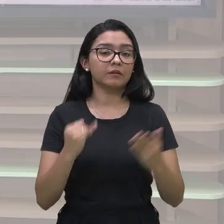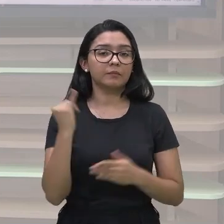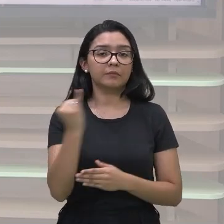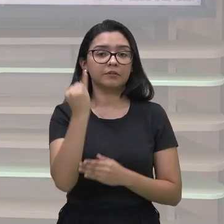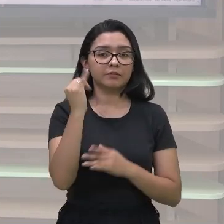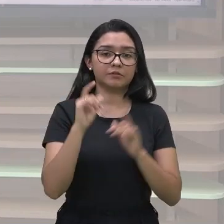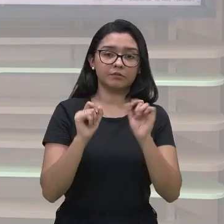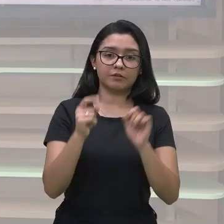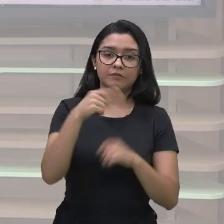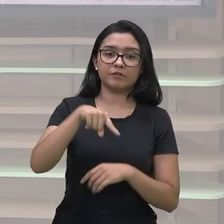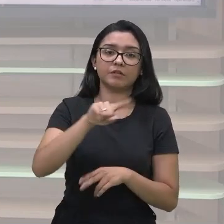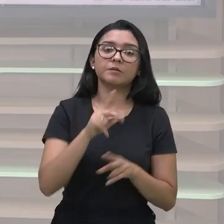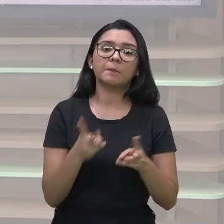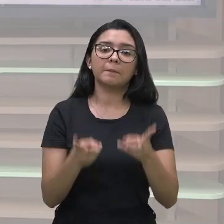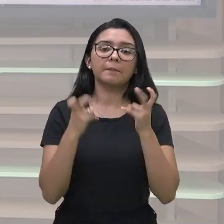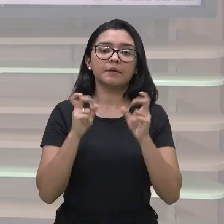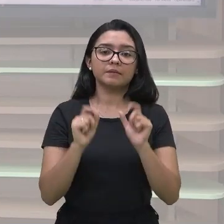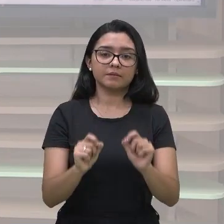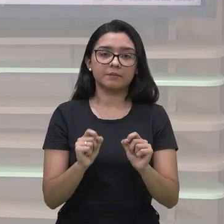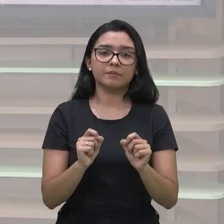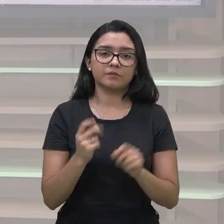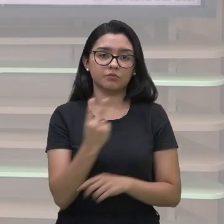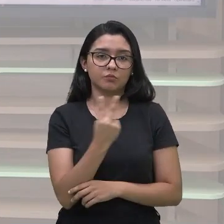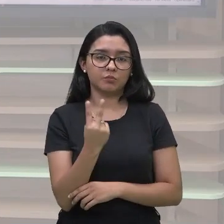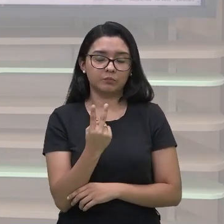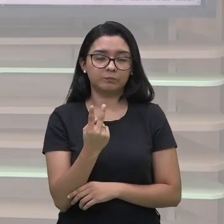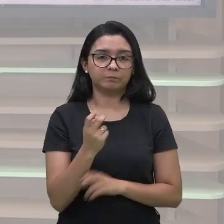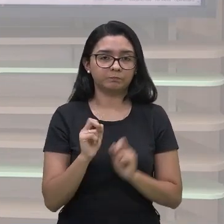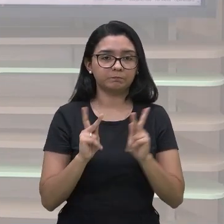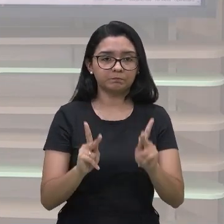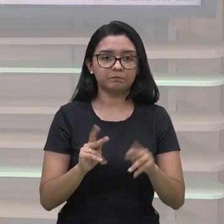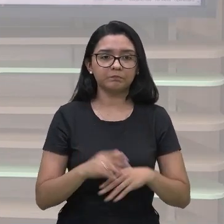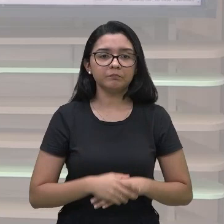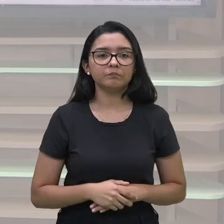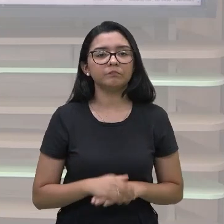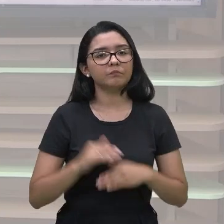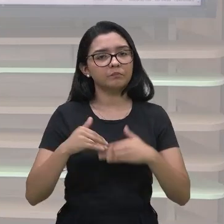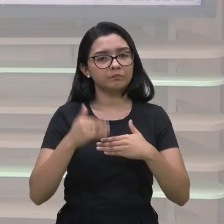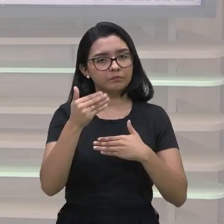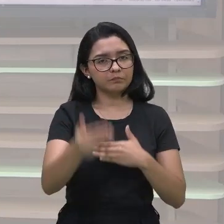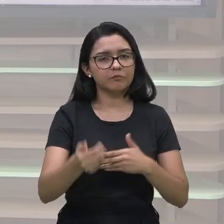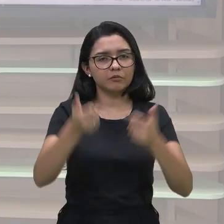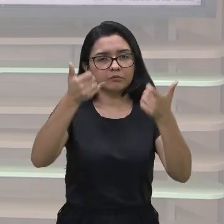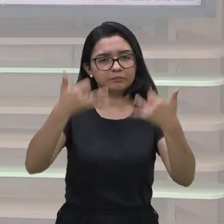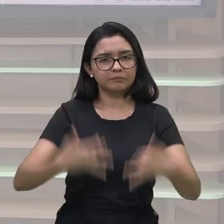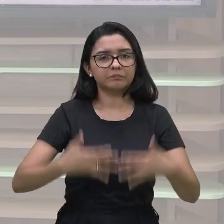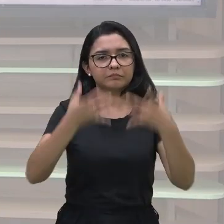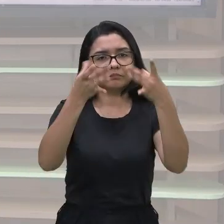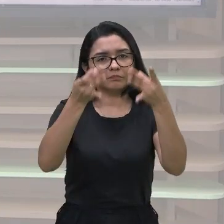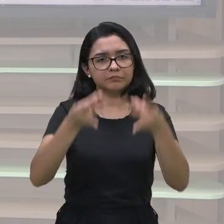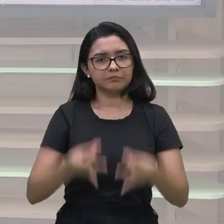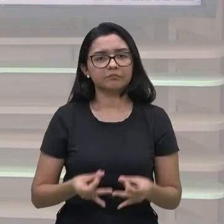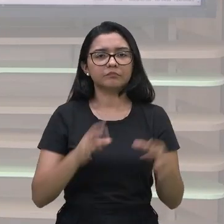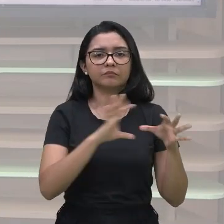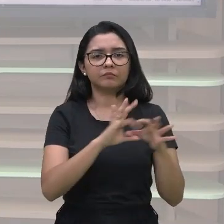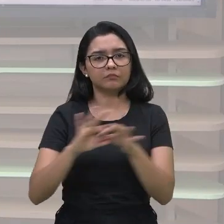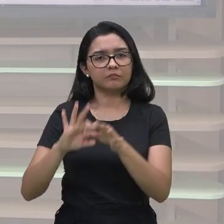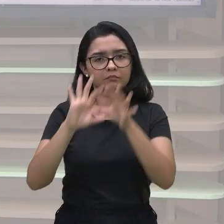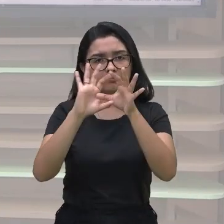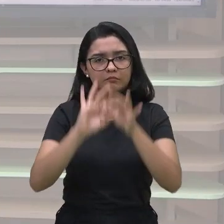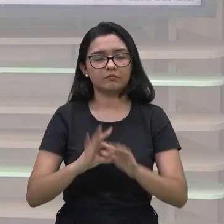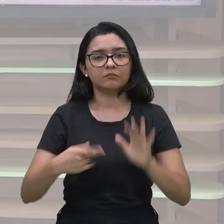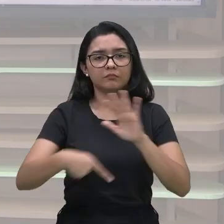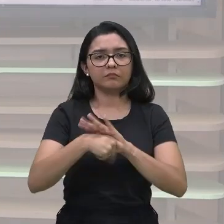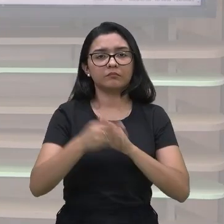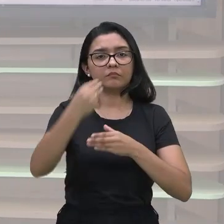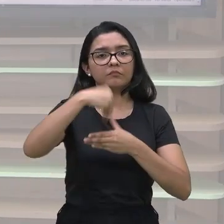você observe essas duas situações, ok? Vamos falar um pouco mais aí sobre coerência e coesão no texto?